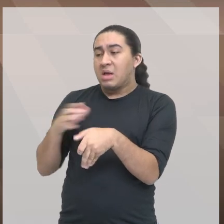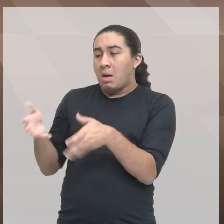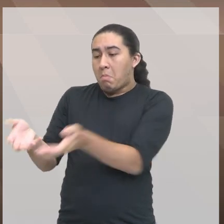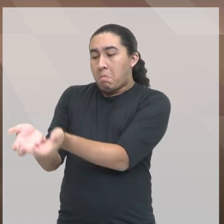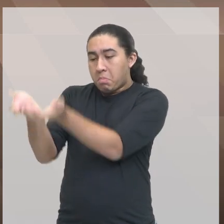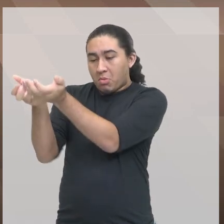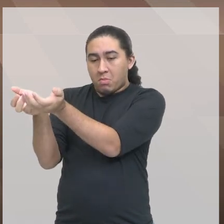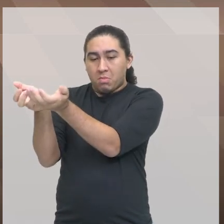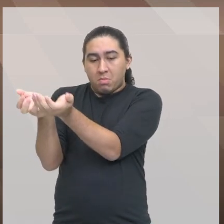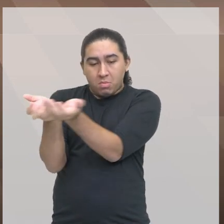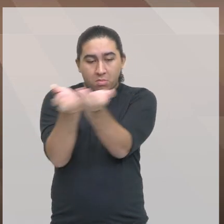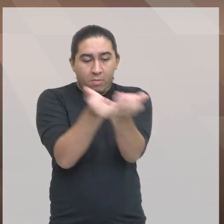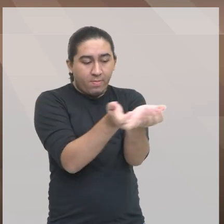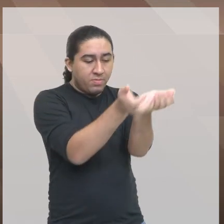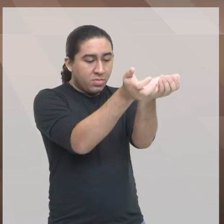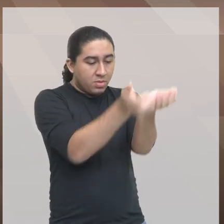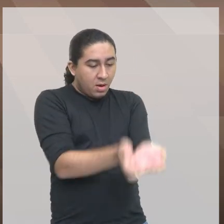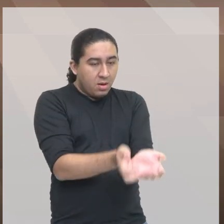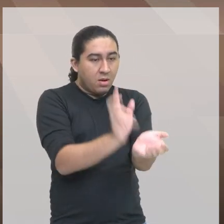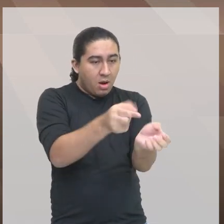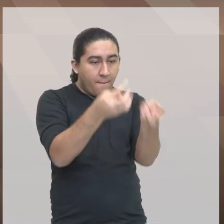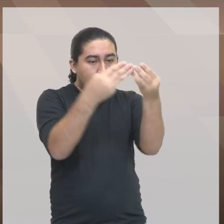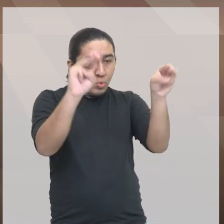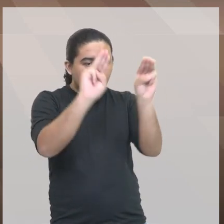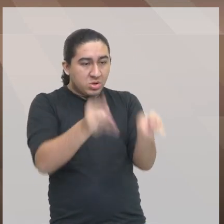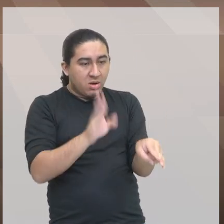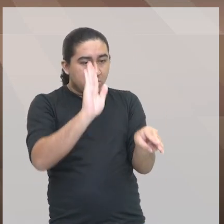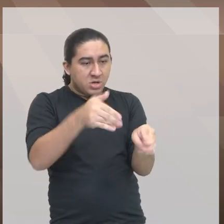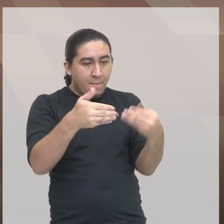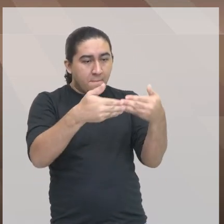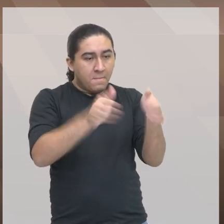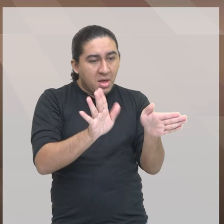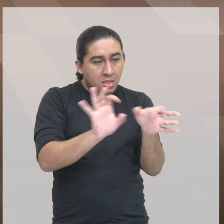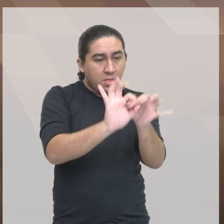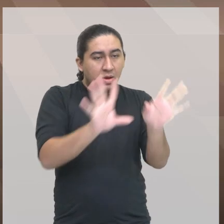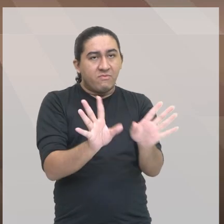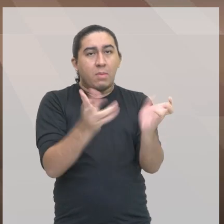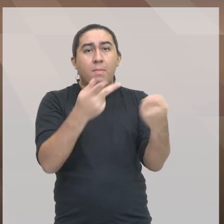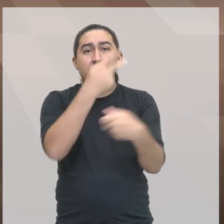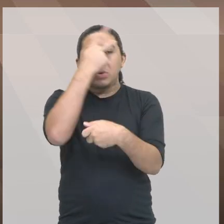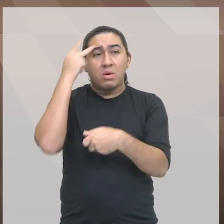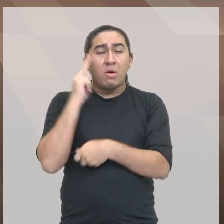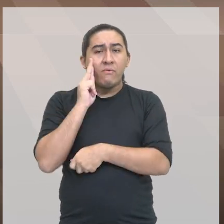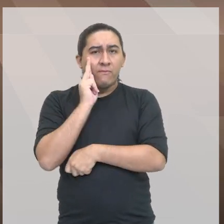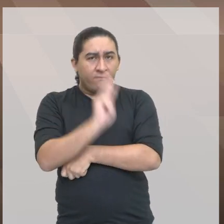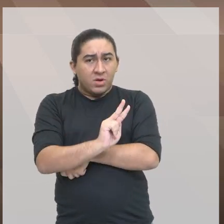numa galeria de arte, que é um local onde o espectador ele vai